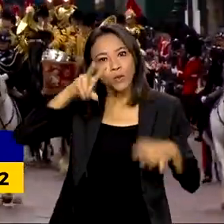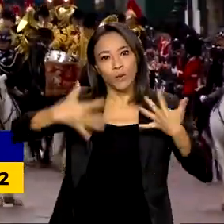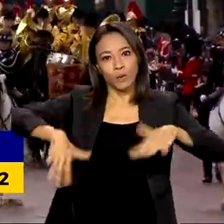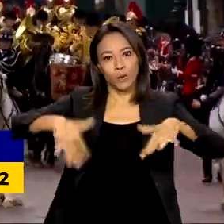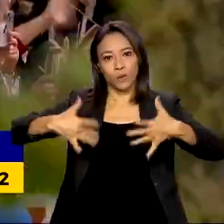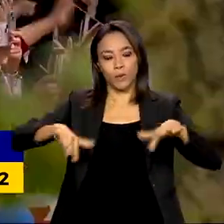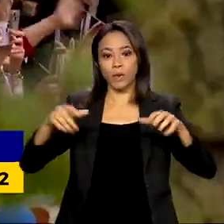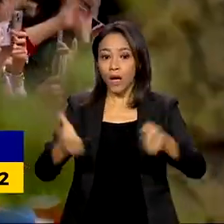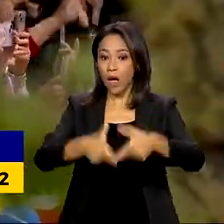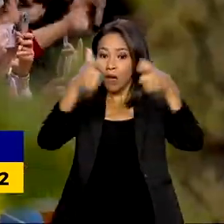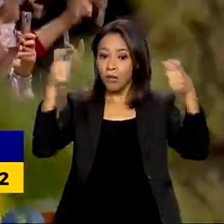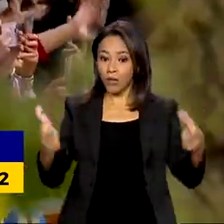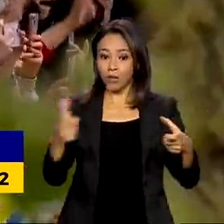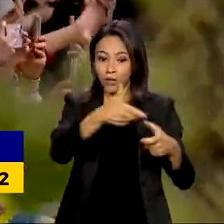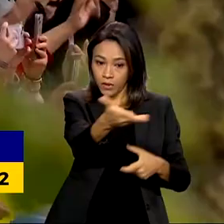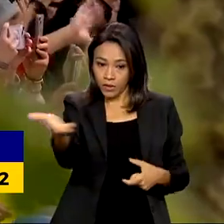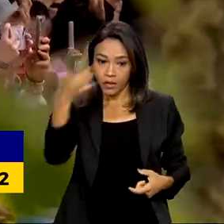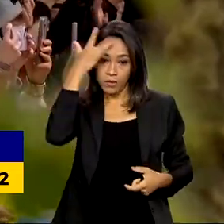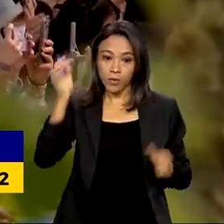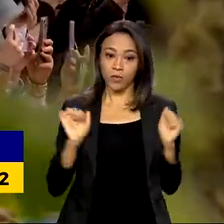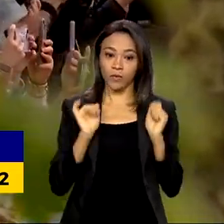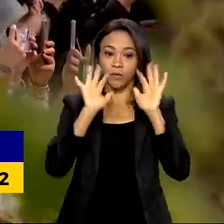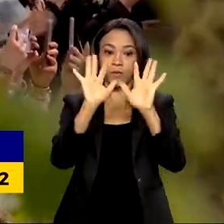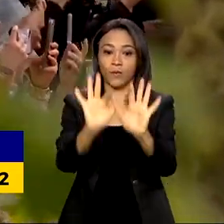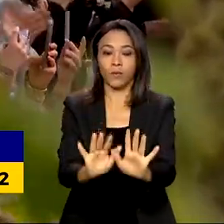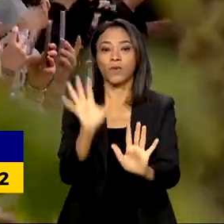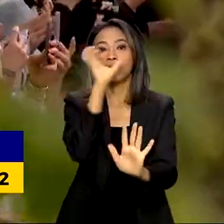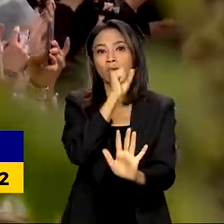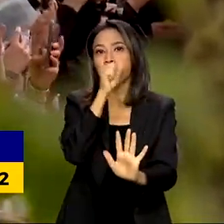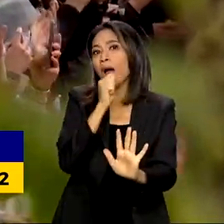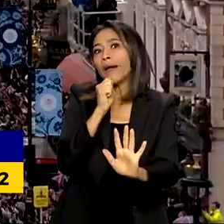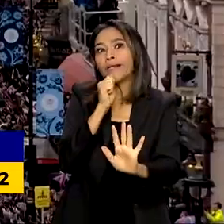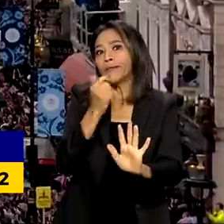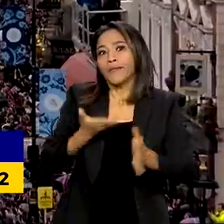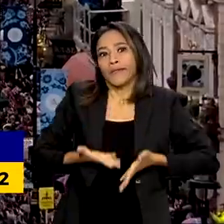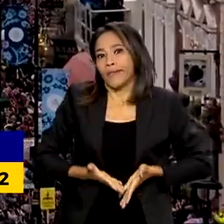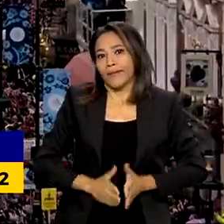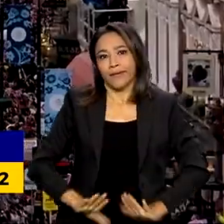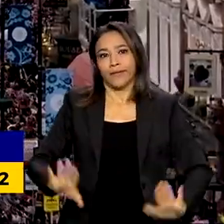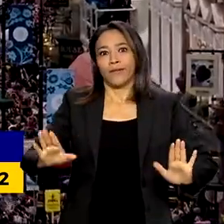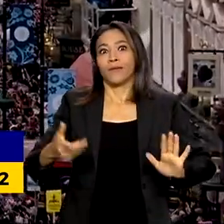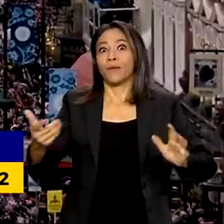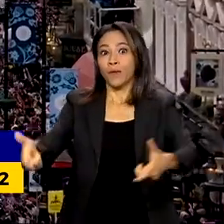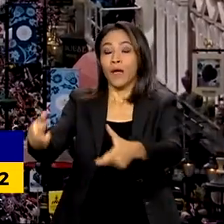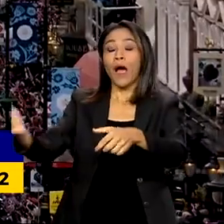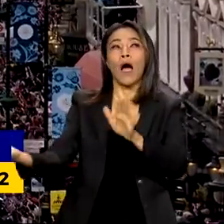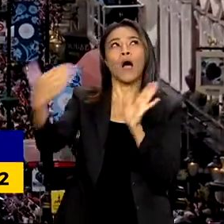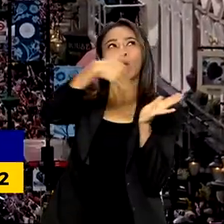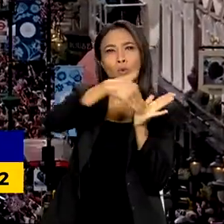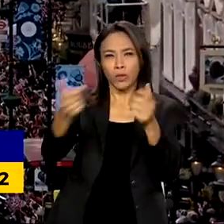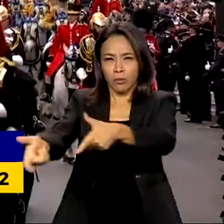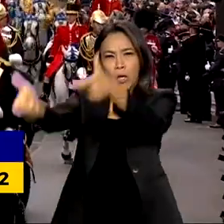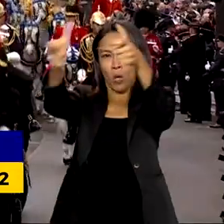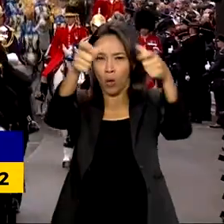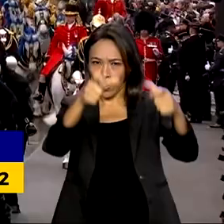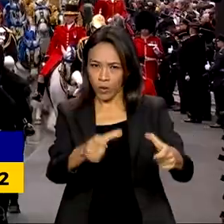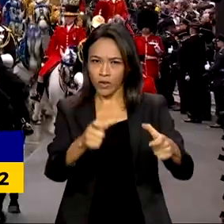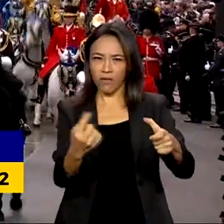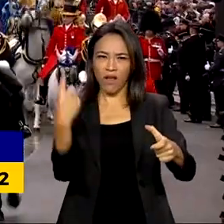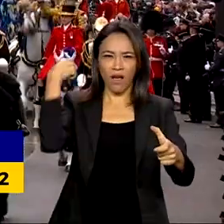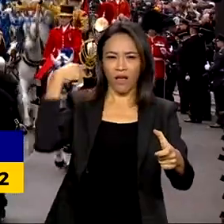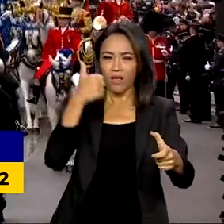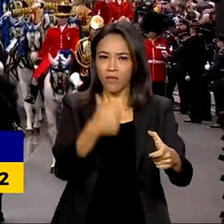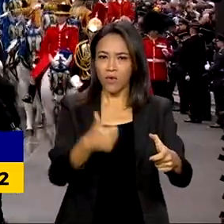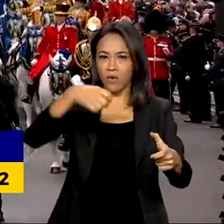parte das pessoas que foram para as ruas no sábado nem tinha nascido quando Londres recebeu a última cerimônia de coroação em